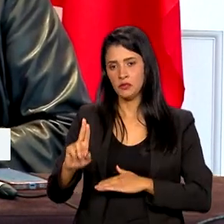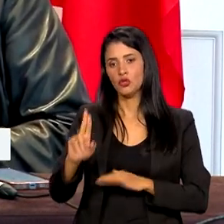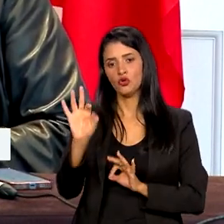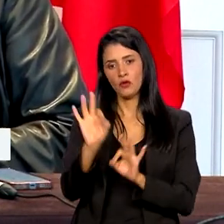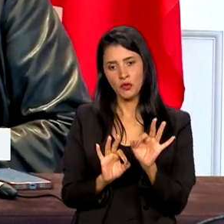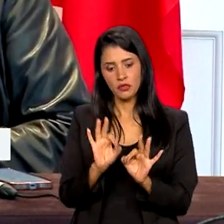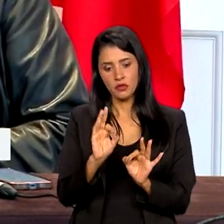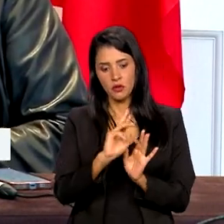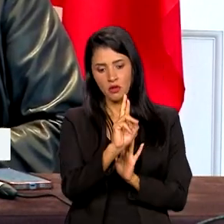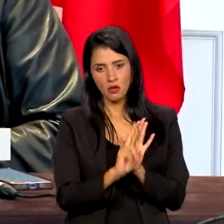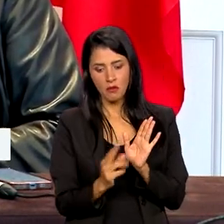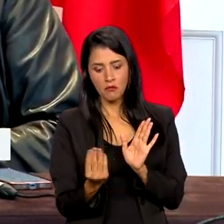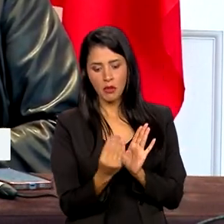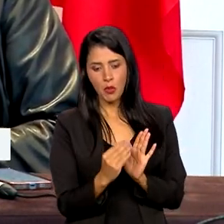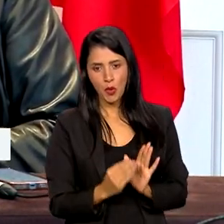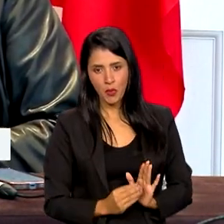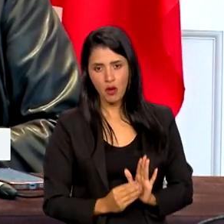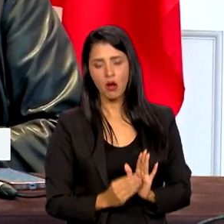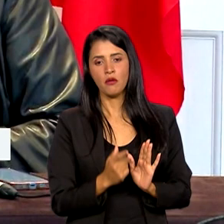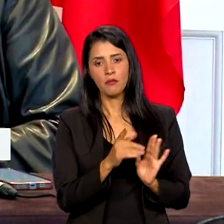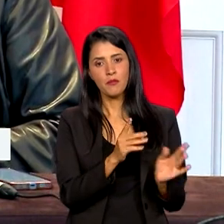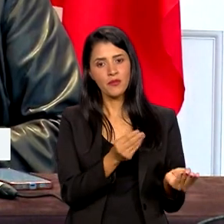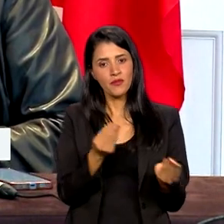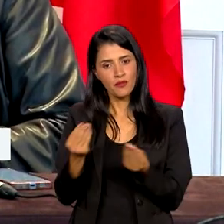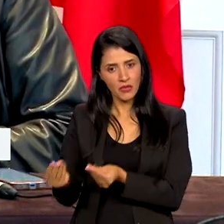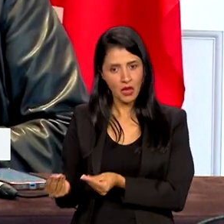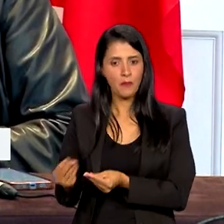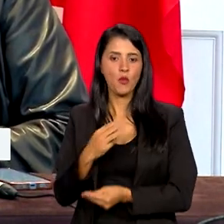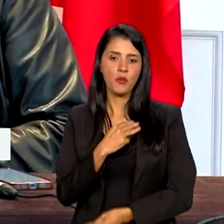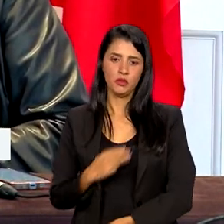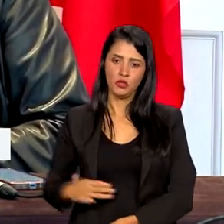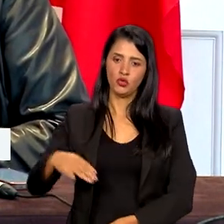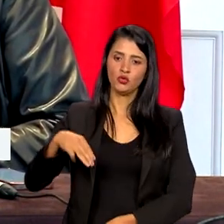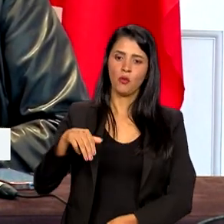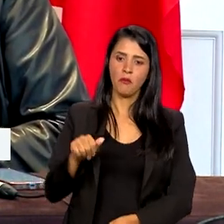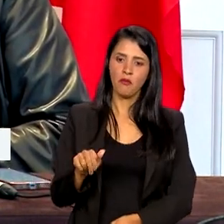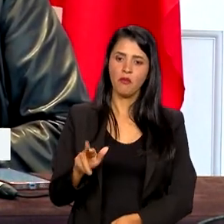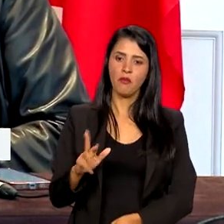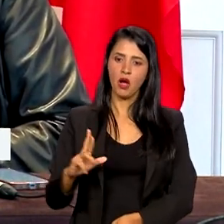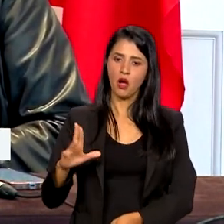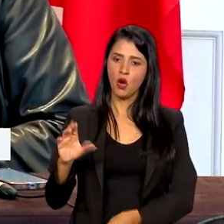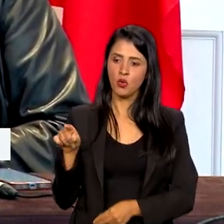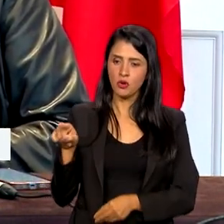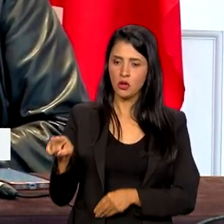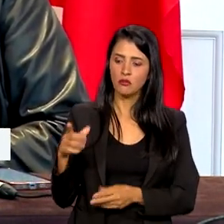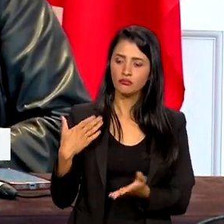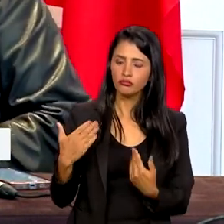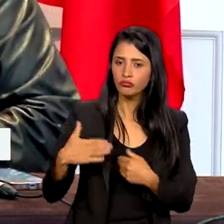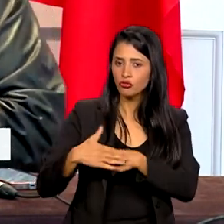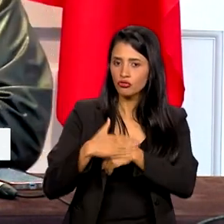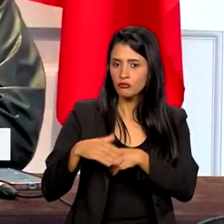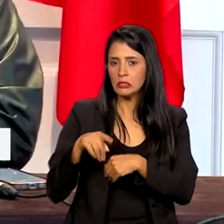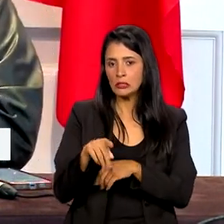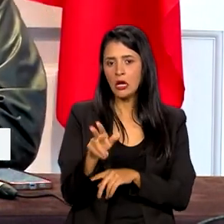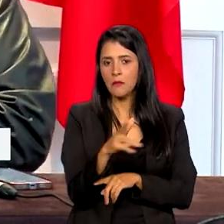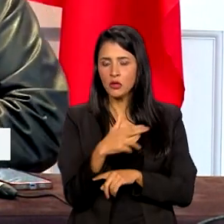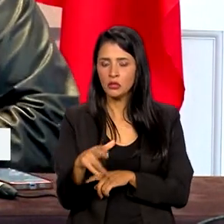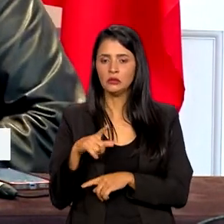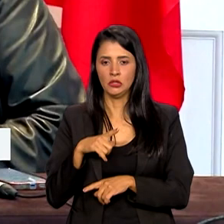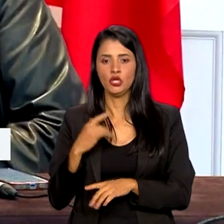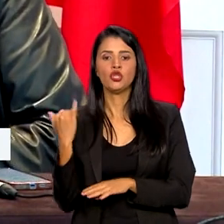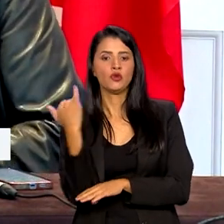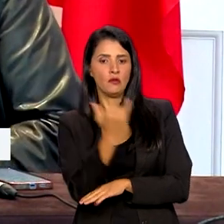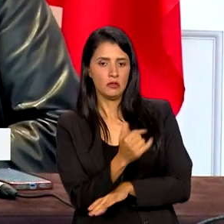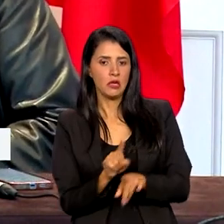para o ministro Mauro Vieira, para que ele possa dialogar com as embaixadas nesse sentido. E vamos fazer ciência